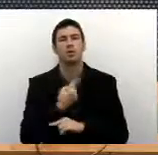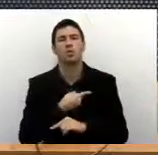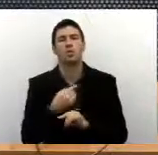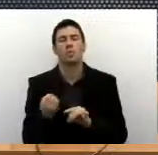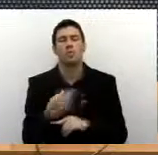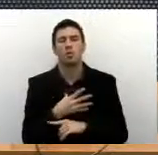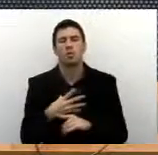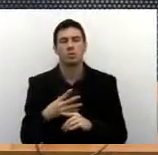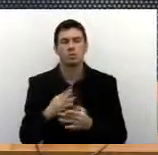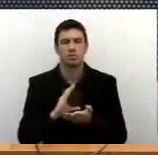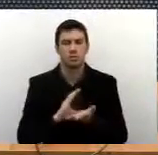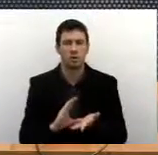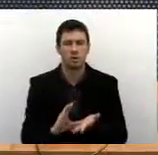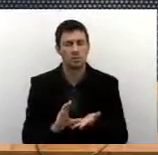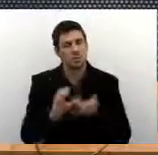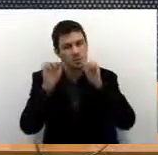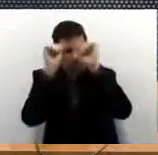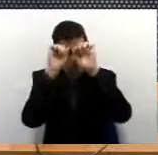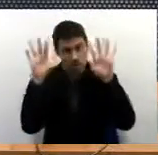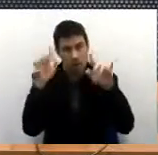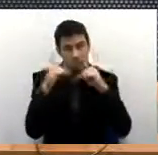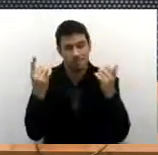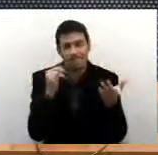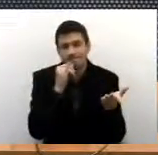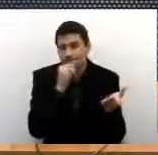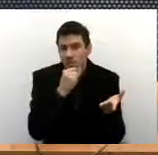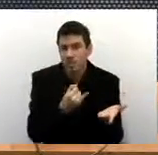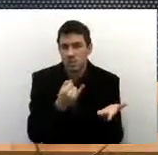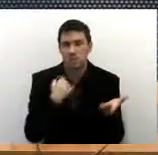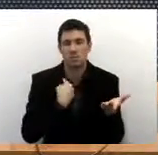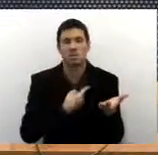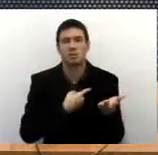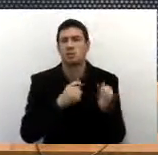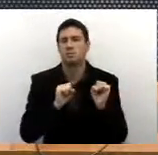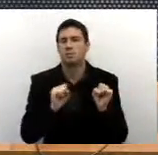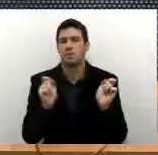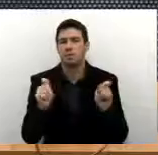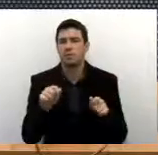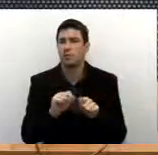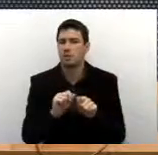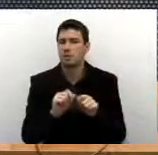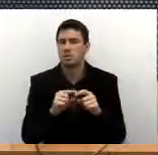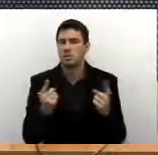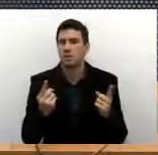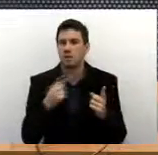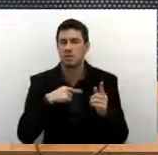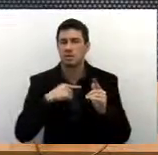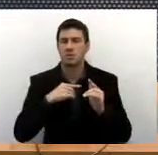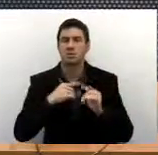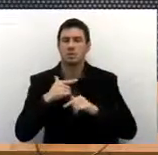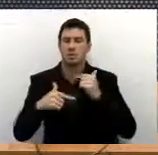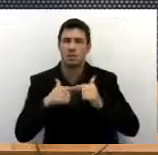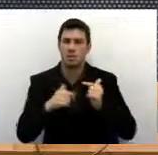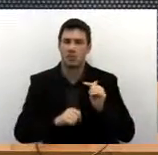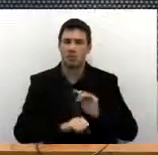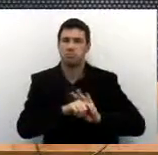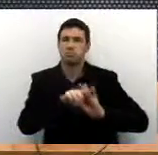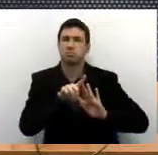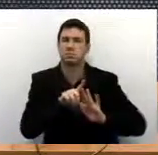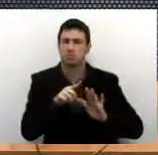claro, infelizmente é o que nós podemos fazer. Estamos trabalhando para